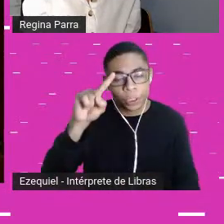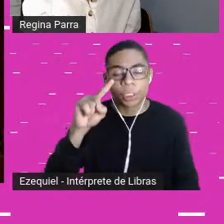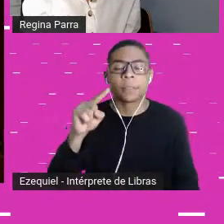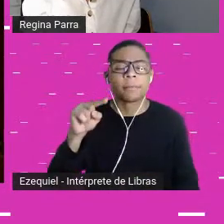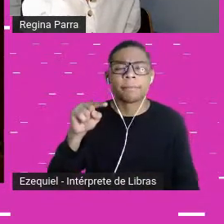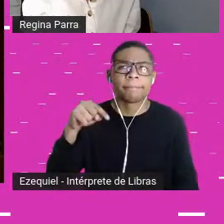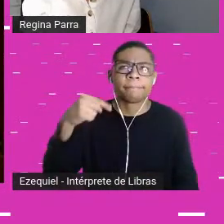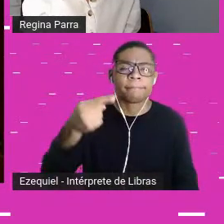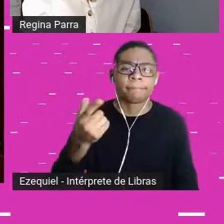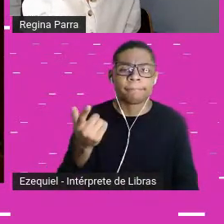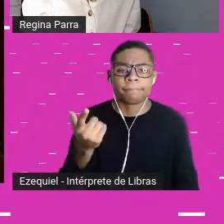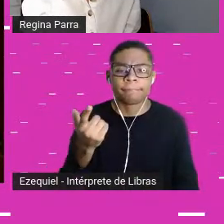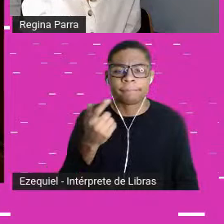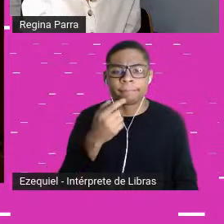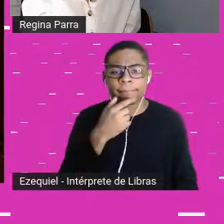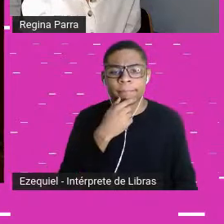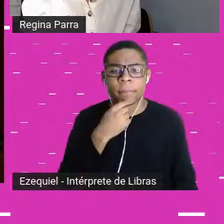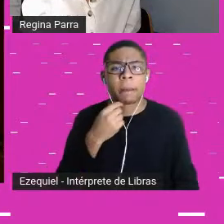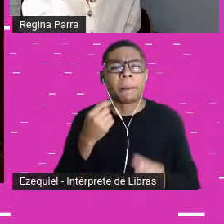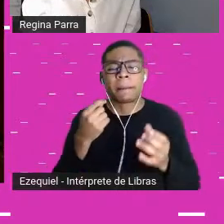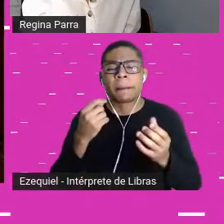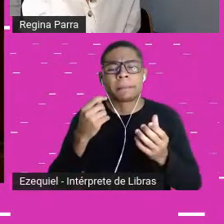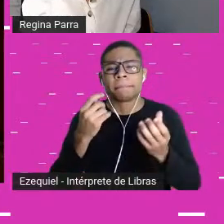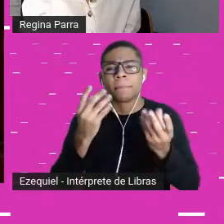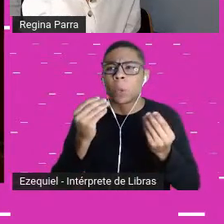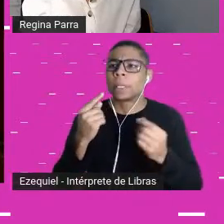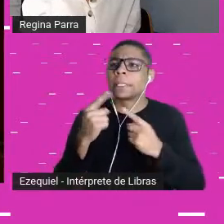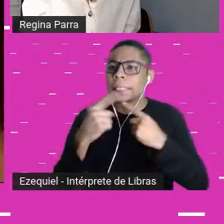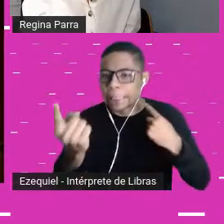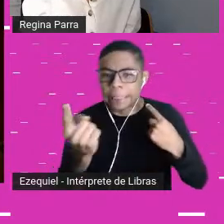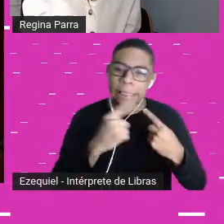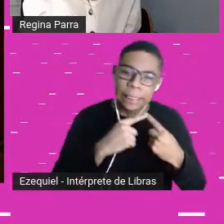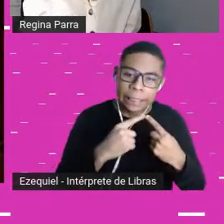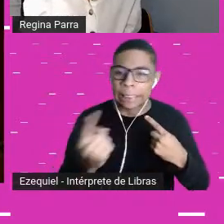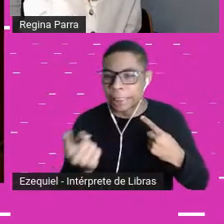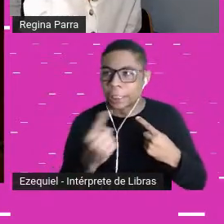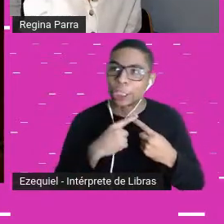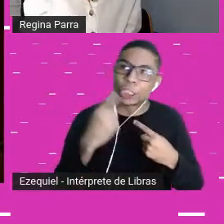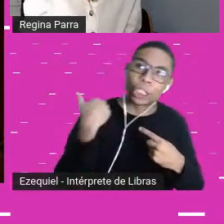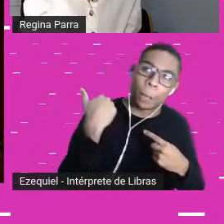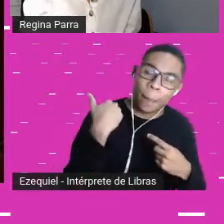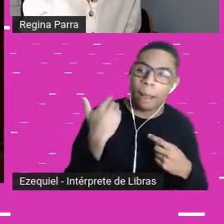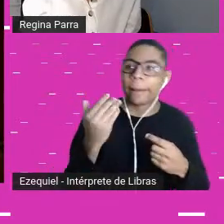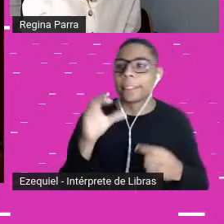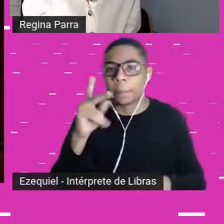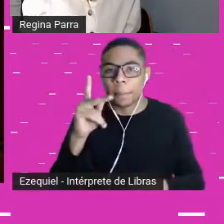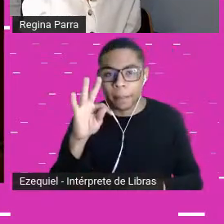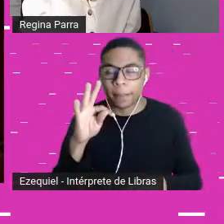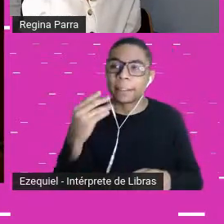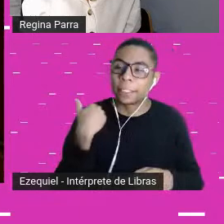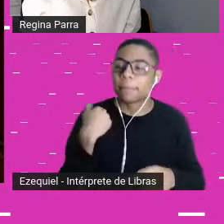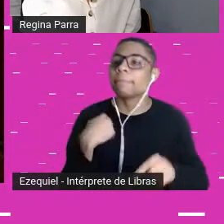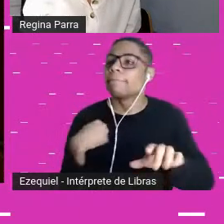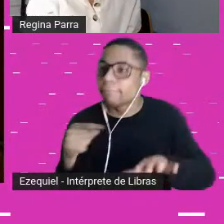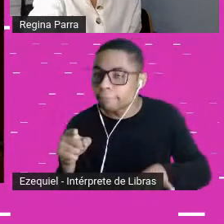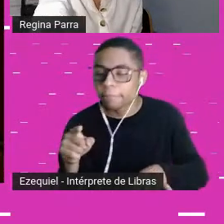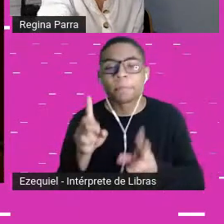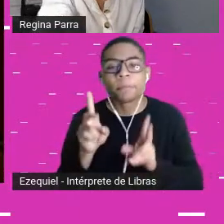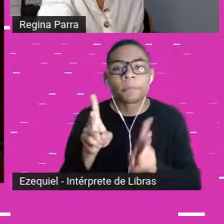de muitas idas e vindas e chamados do CPT, o